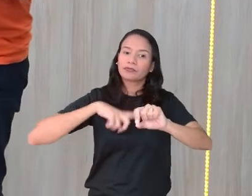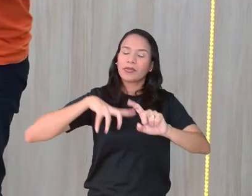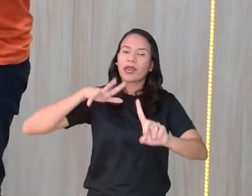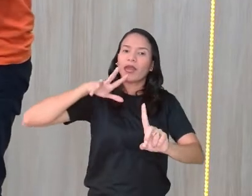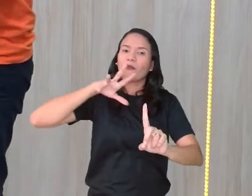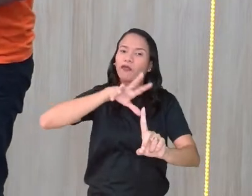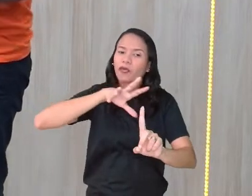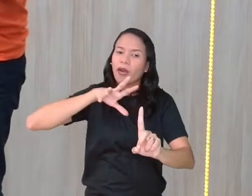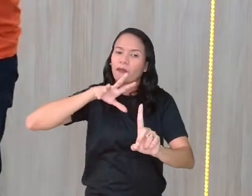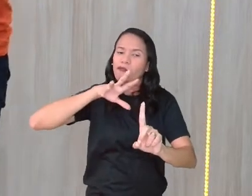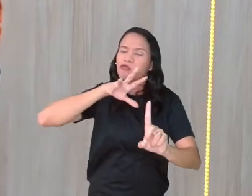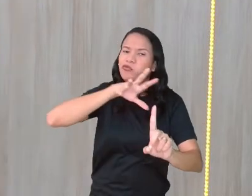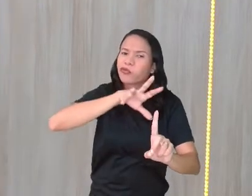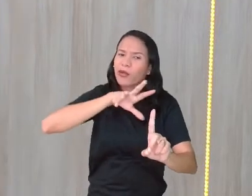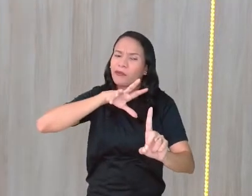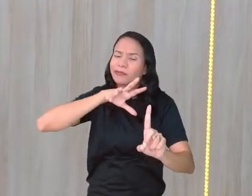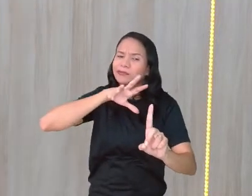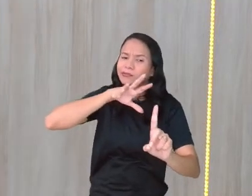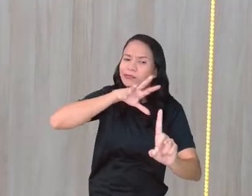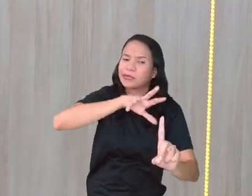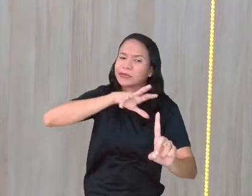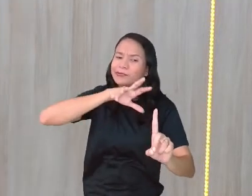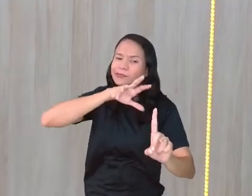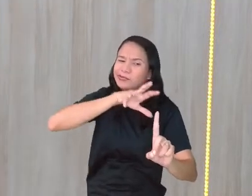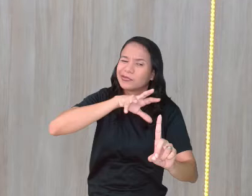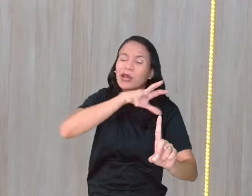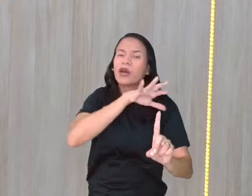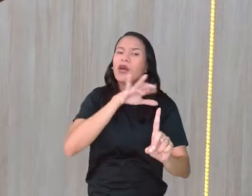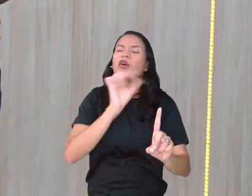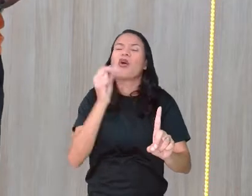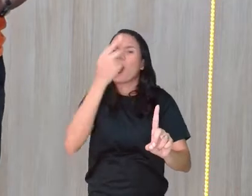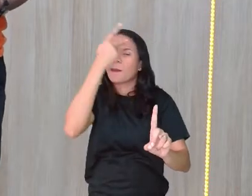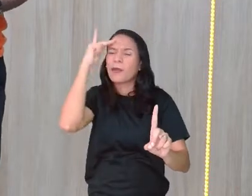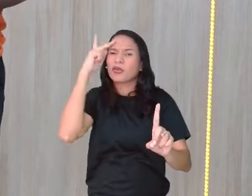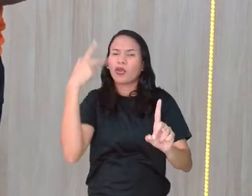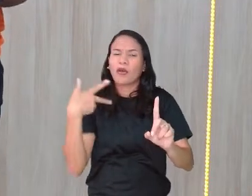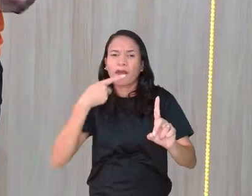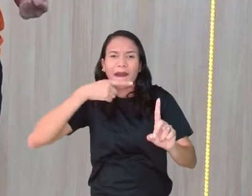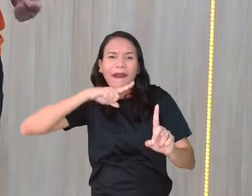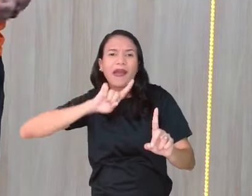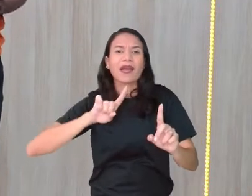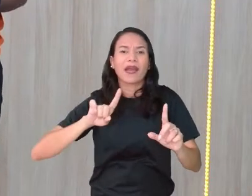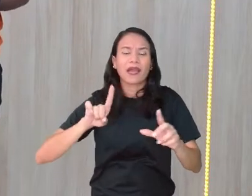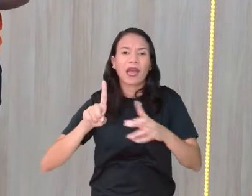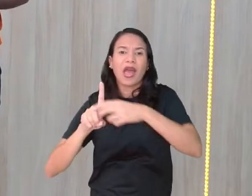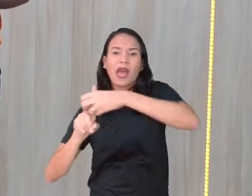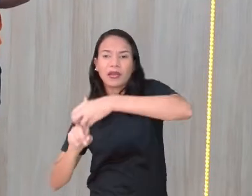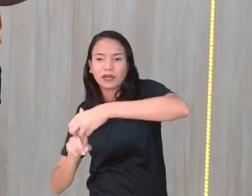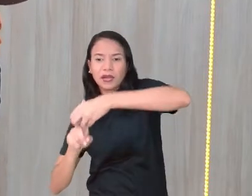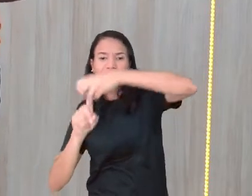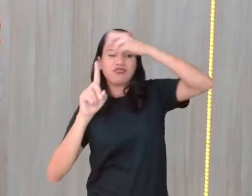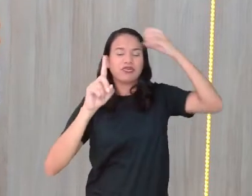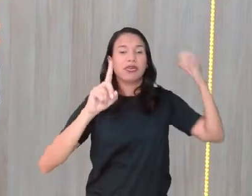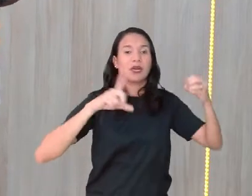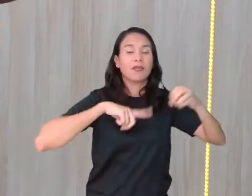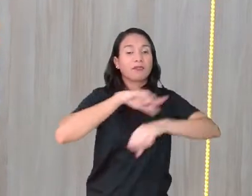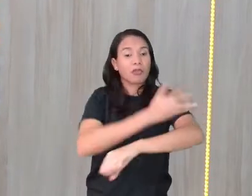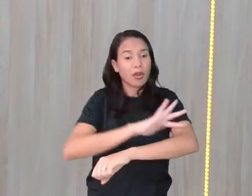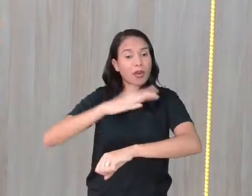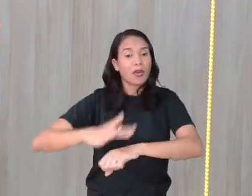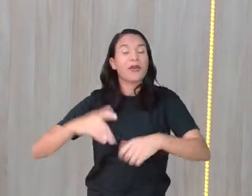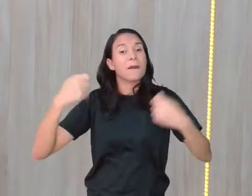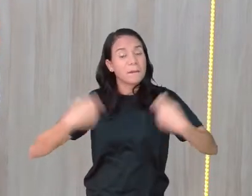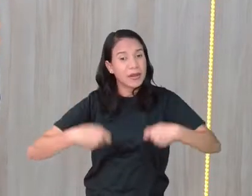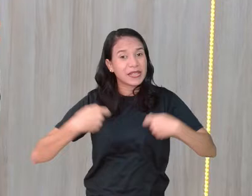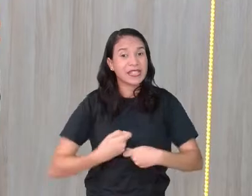consequências do desmatamento, da extinção de fauna, né? Quando vai se colher ainda pelo relevo, tem que queimar,